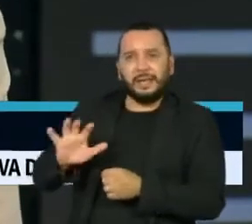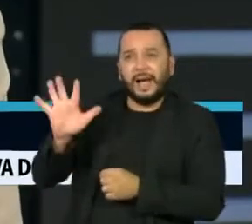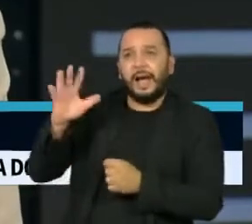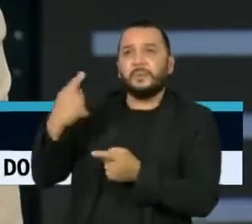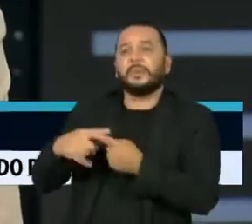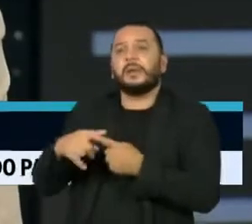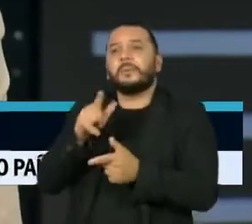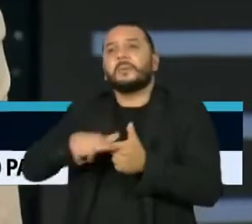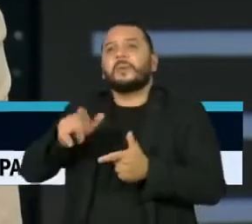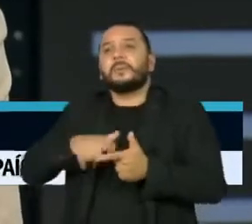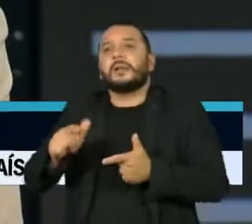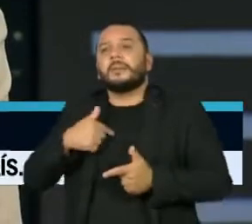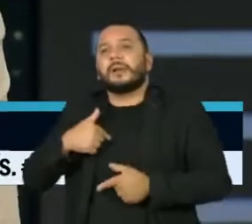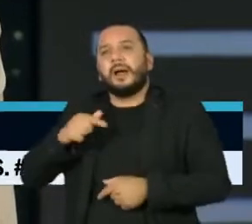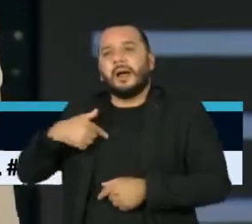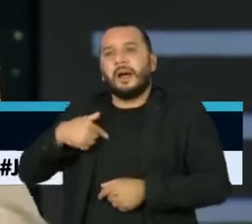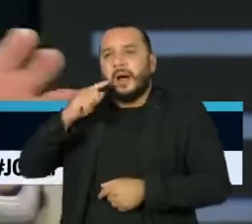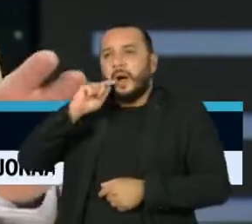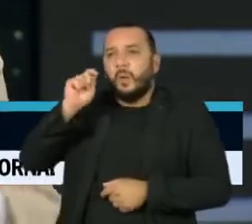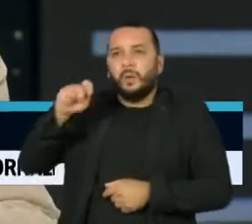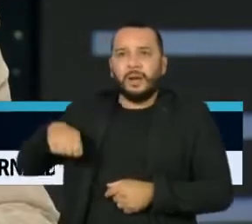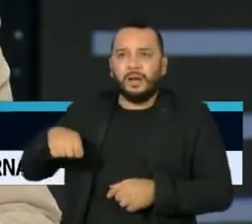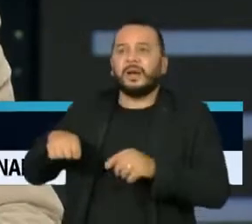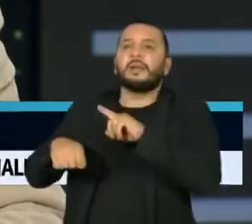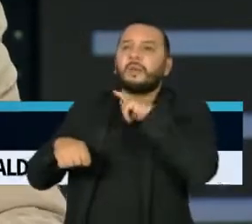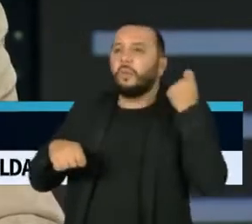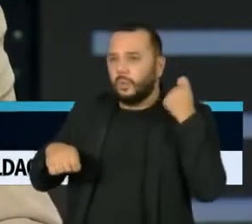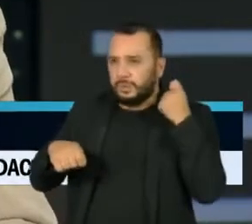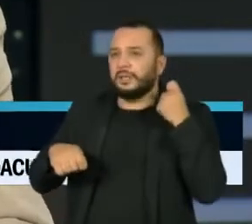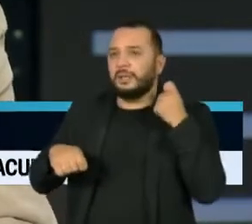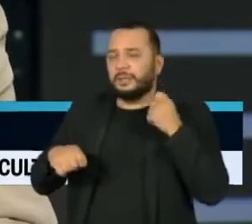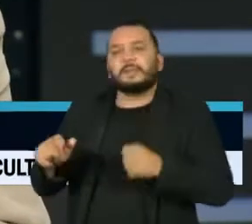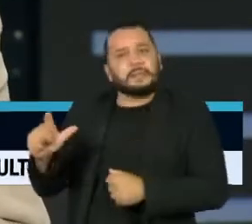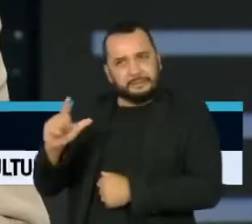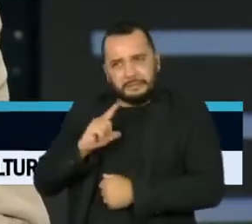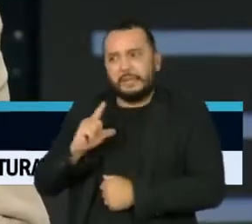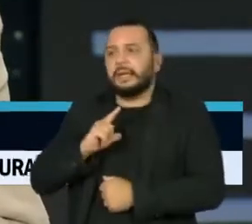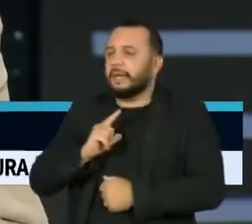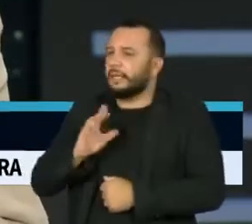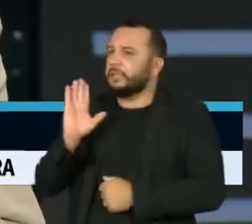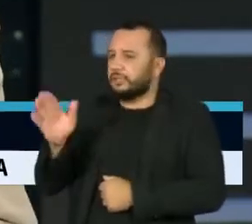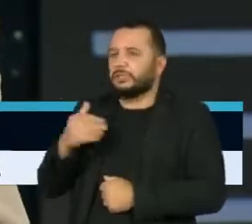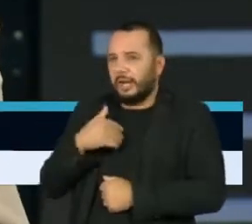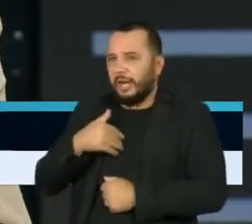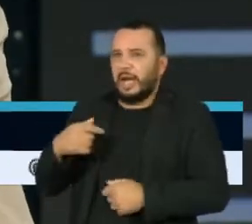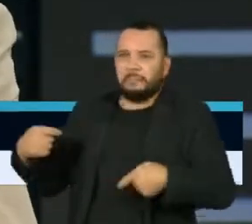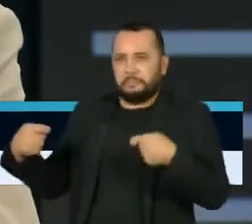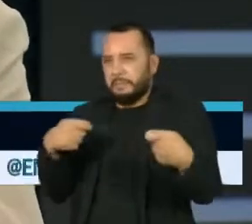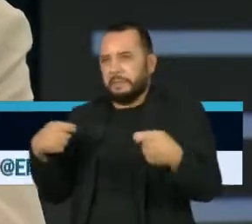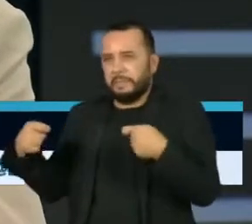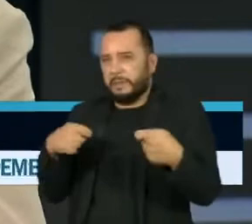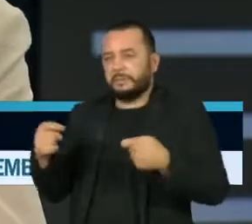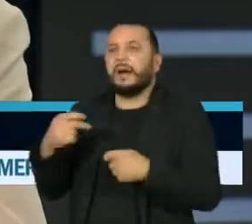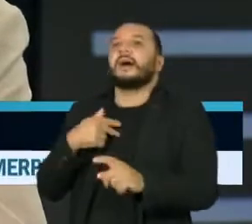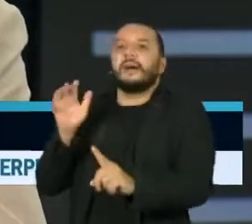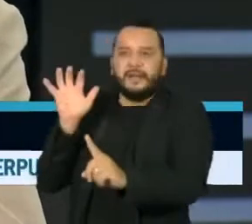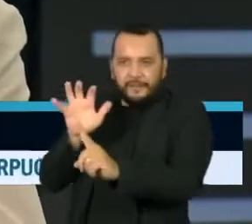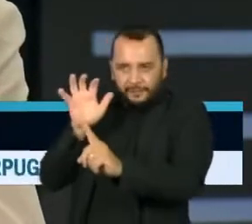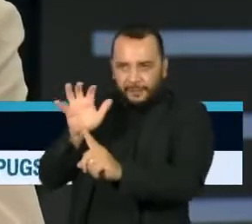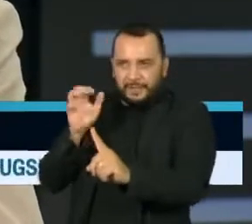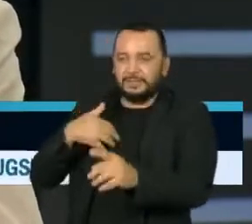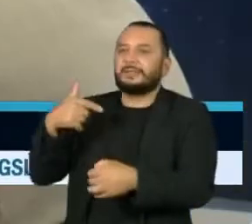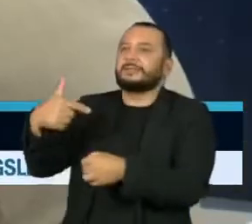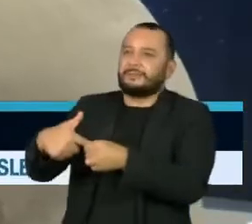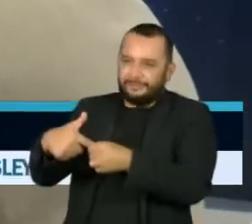todo mundo acho que vai ter uma guerra lá interferência Estados Unidos Rússia Essa guerra fria interferem no preço do petróleo que basicamente problema lá